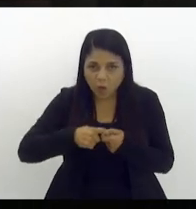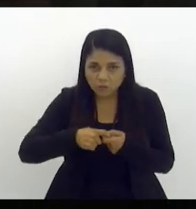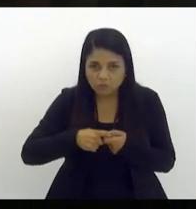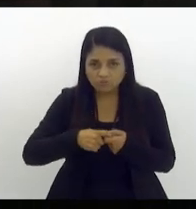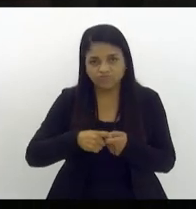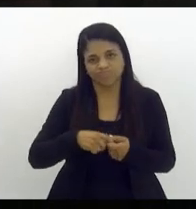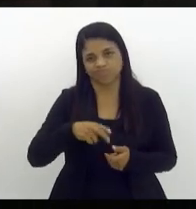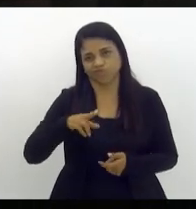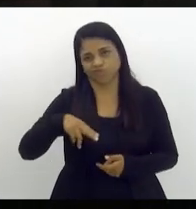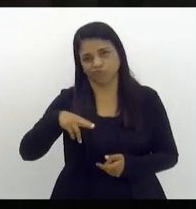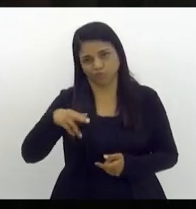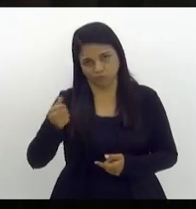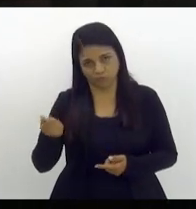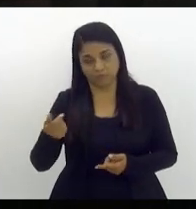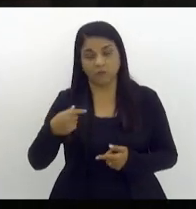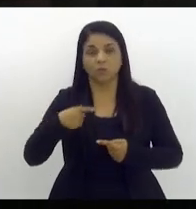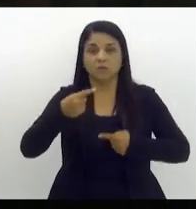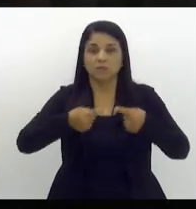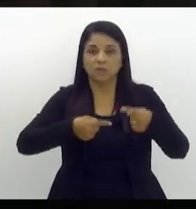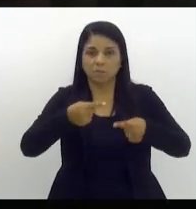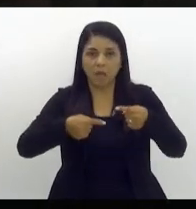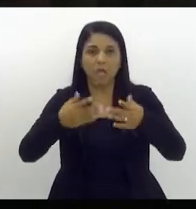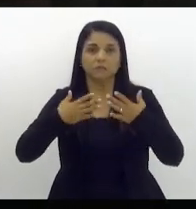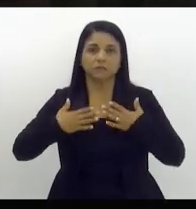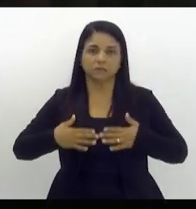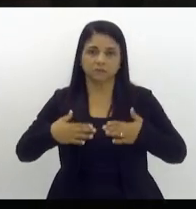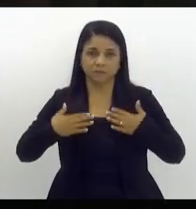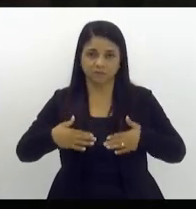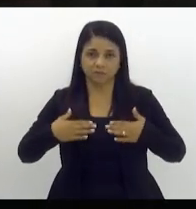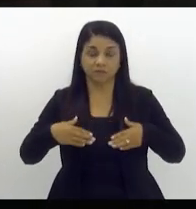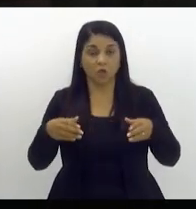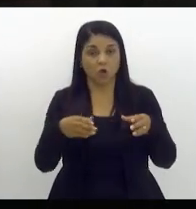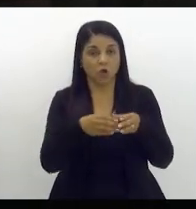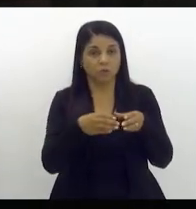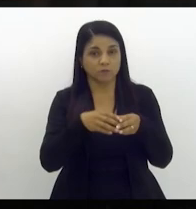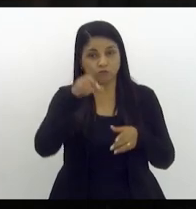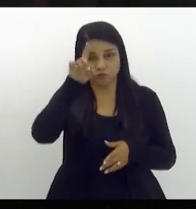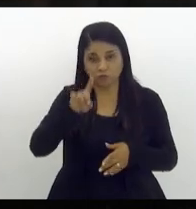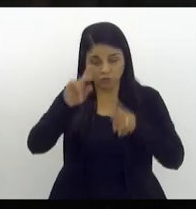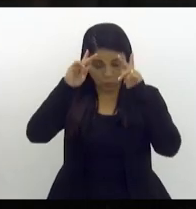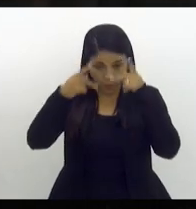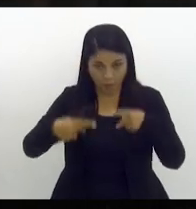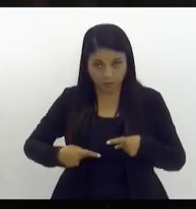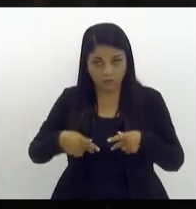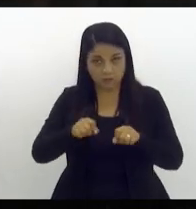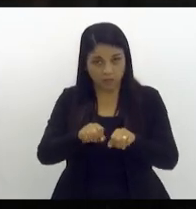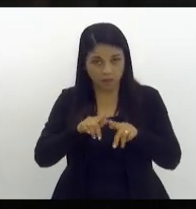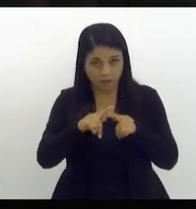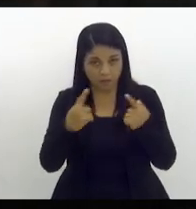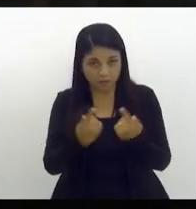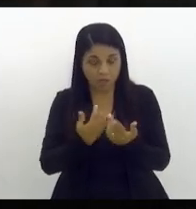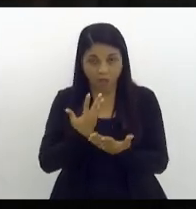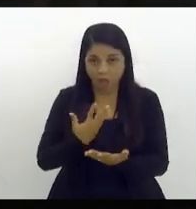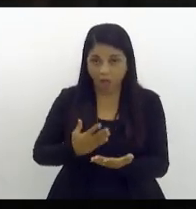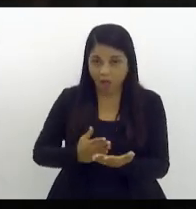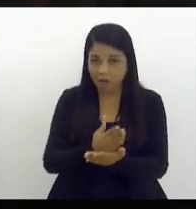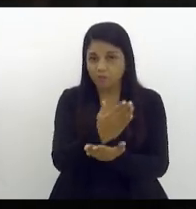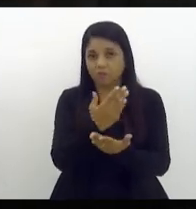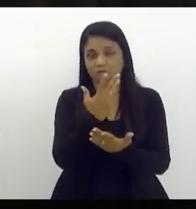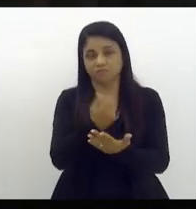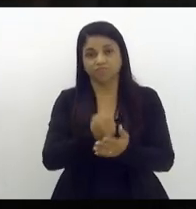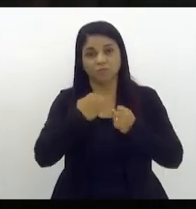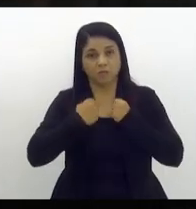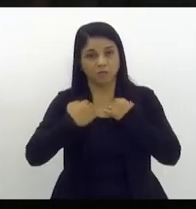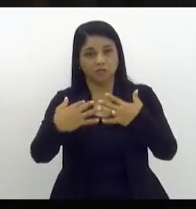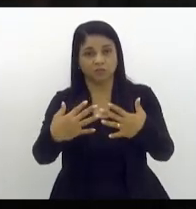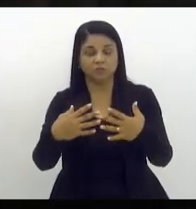aqui, fazer um debate com muita tranquilidade, até porque a Comissão de Direitos Humanos dessa casa aprovou uma audiência pública sobre o